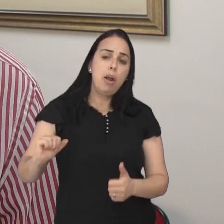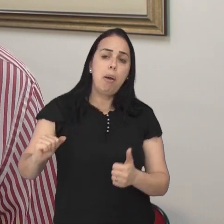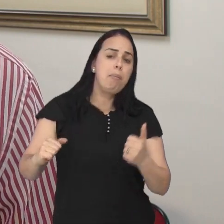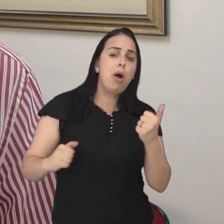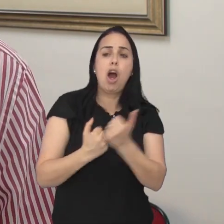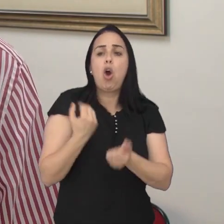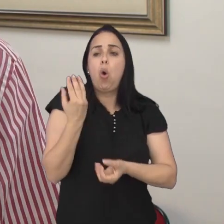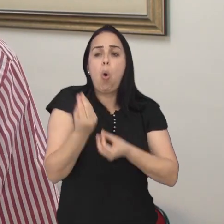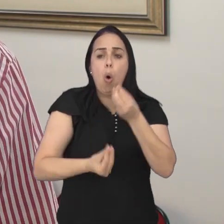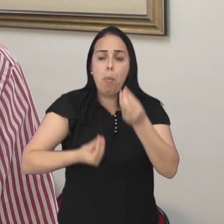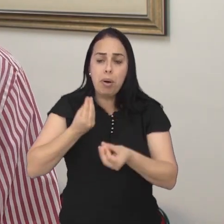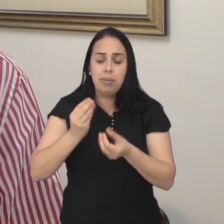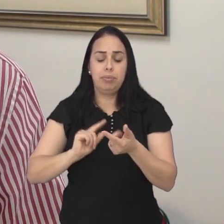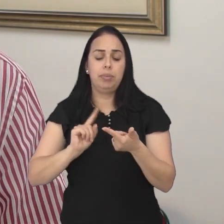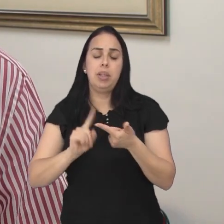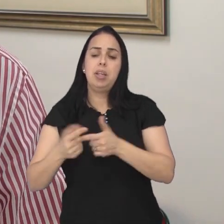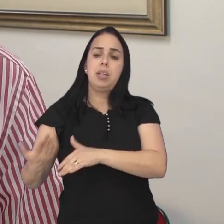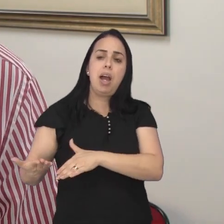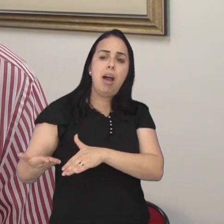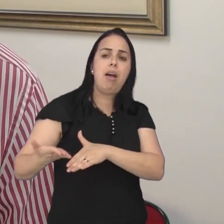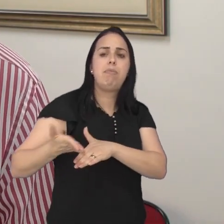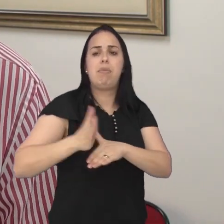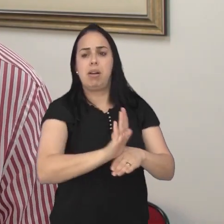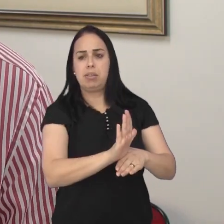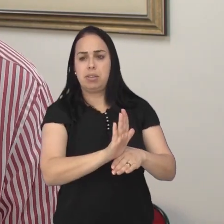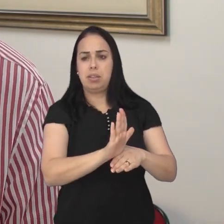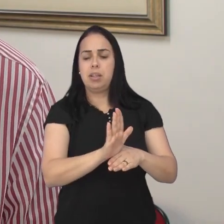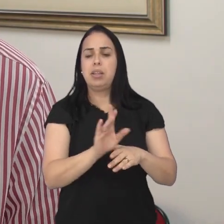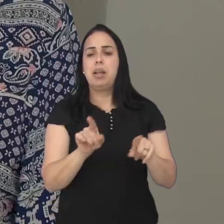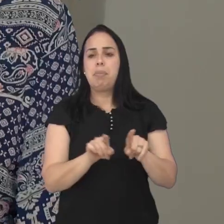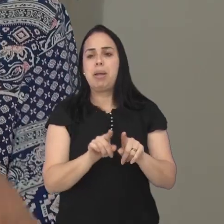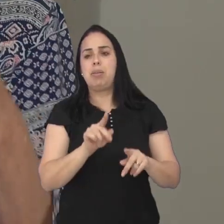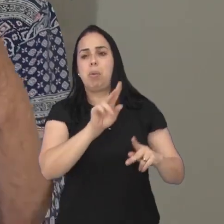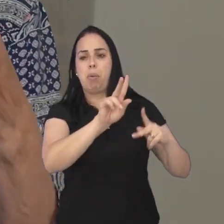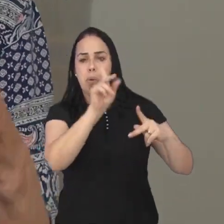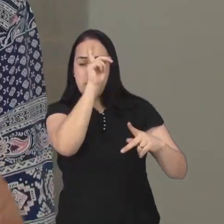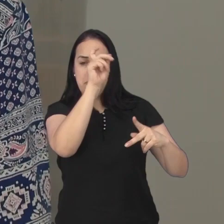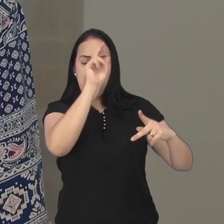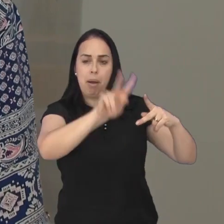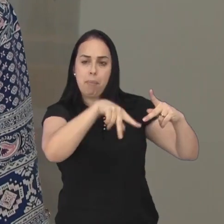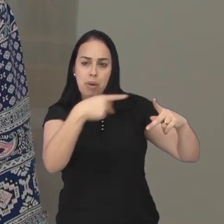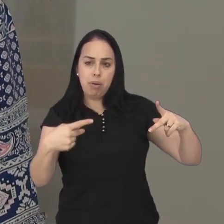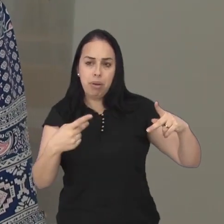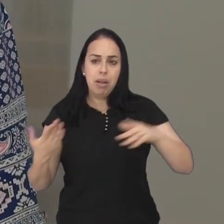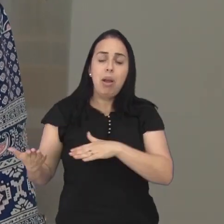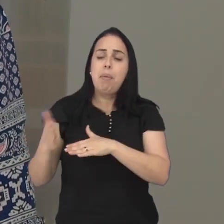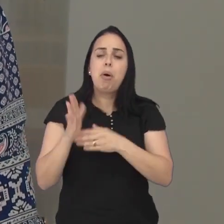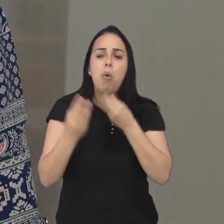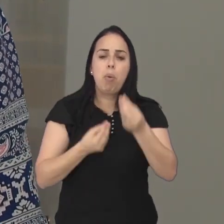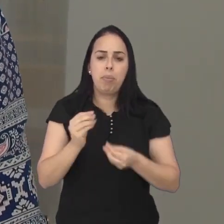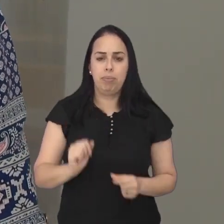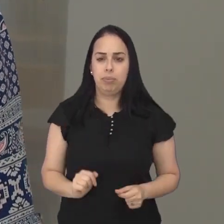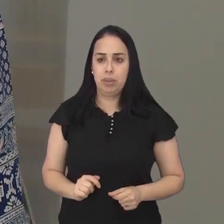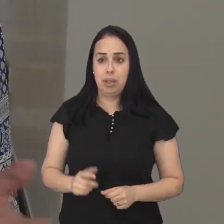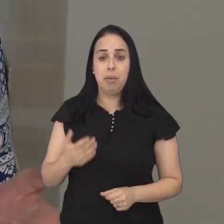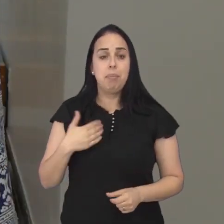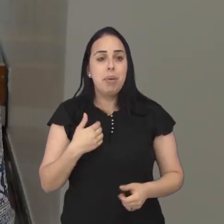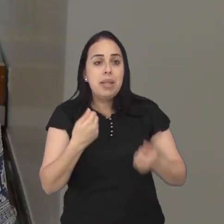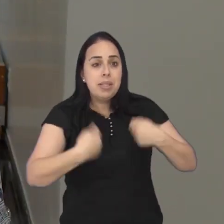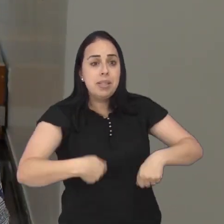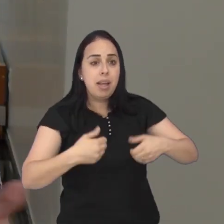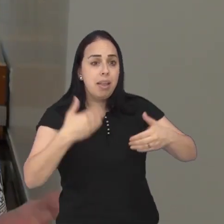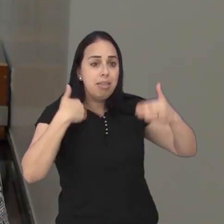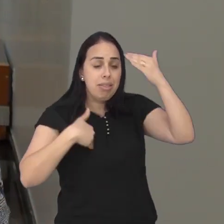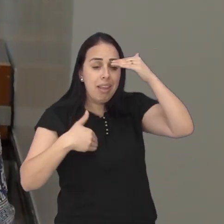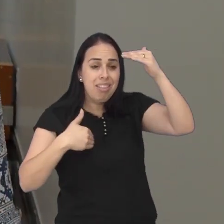ajudar e aonde a gente pode também oferecer um apoio maior para o Pio 12. Nós temos que saber o que está acontecendo lá dentro para a gente estar cobrando. A gente